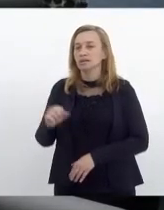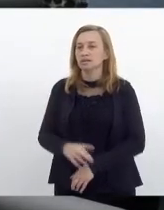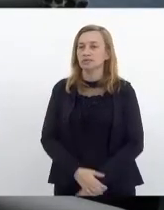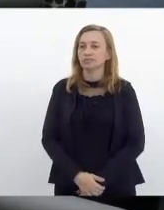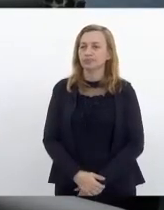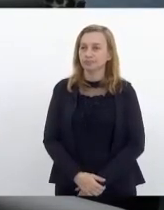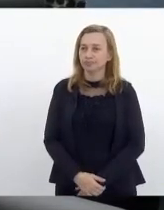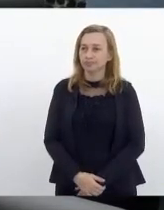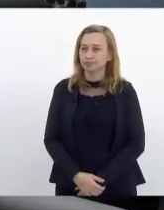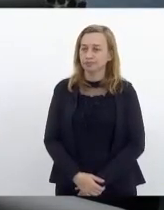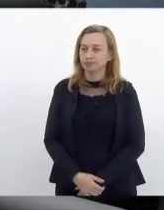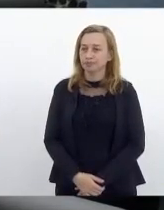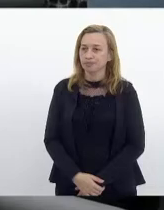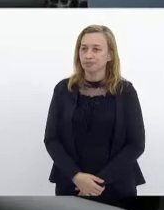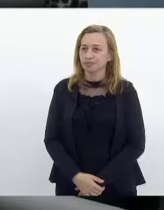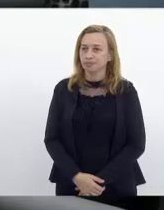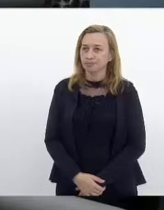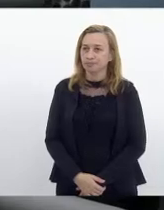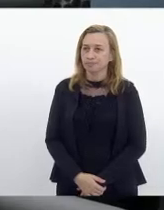Deputado Anderson Moraes.